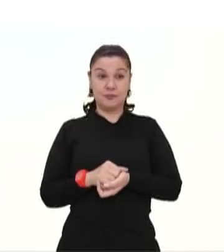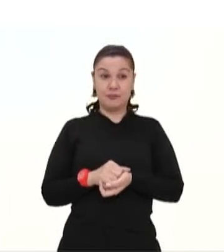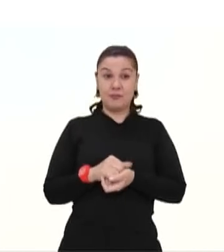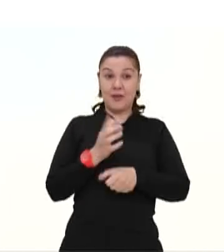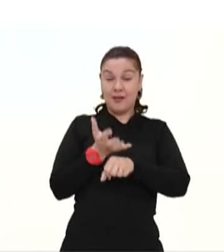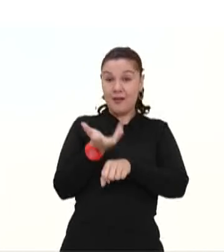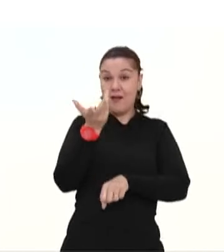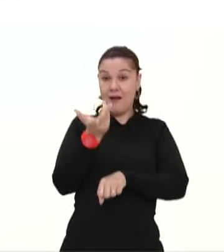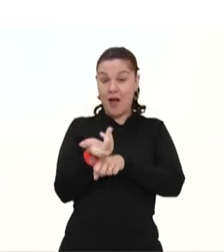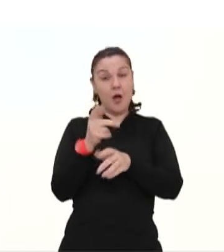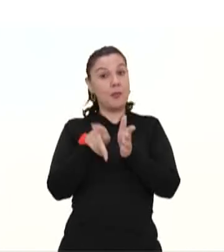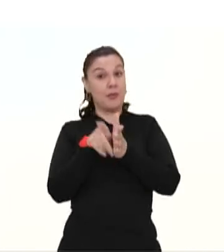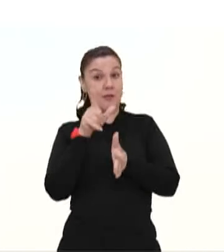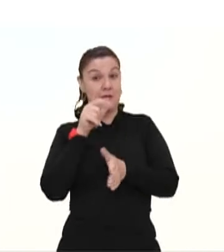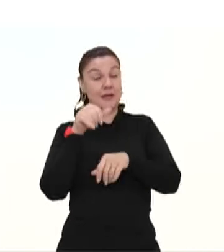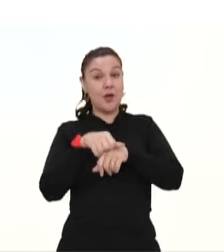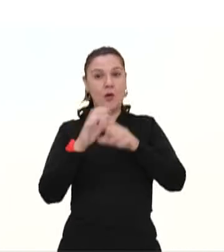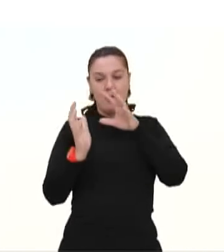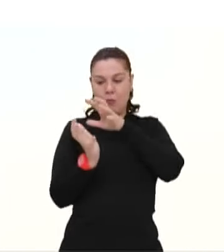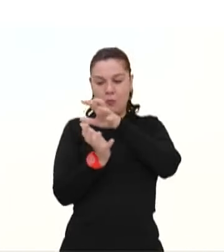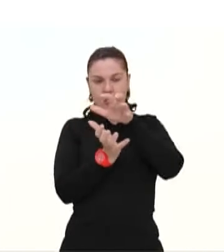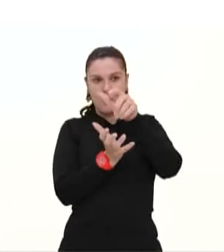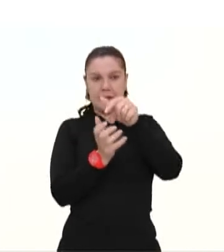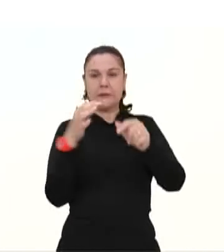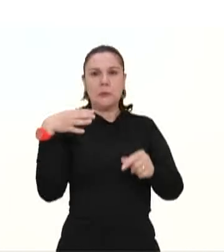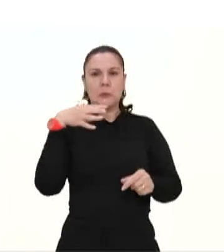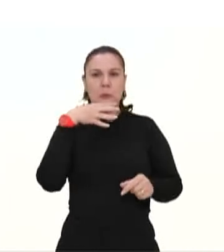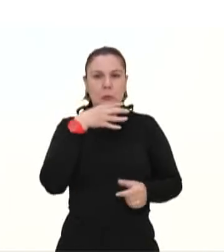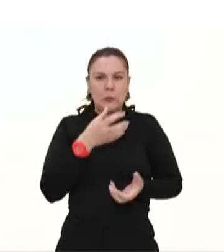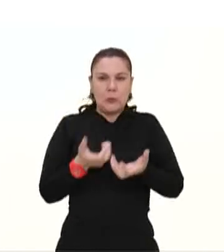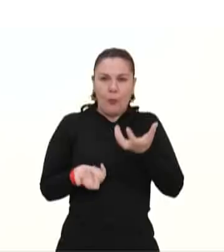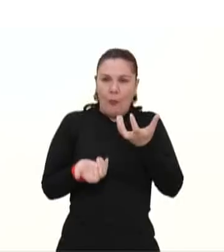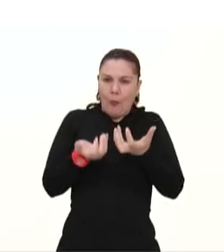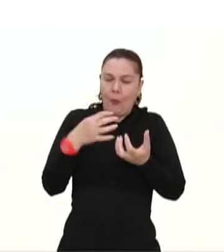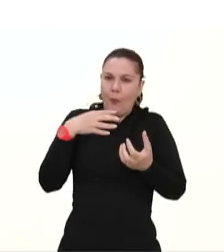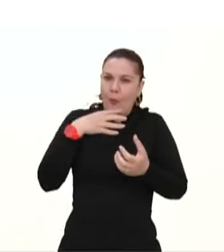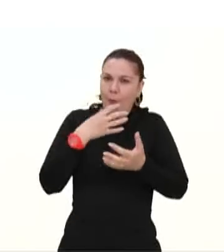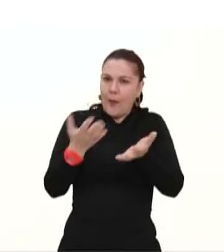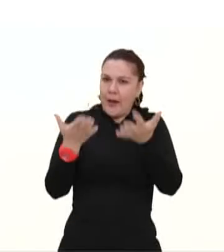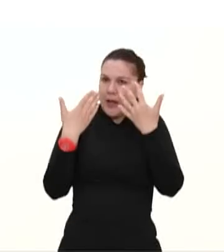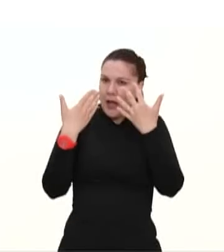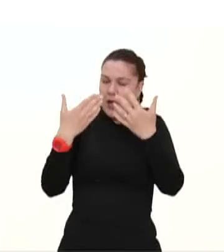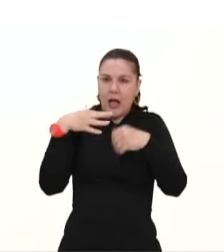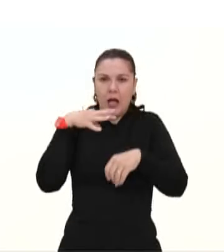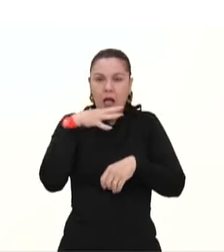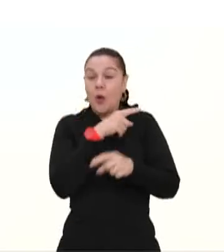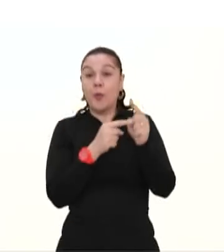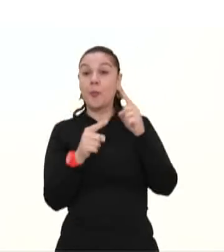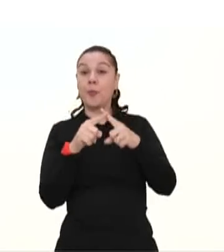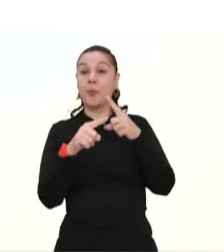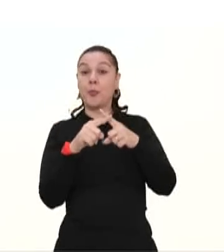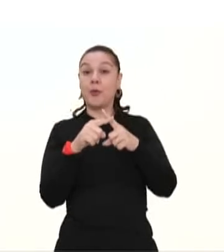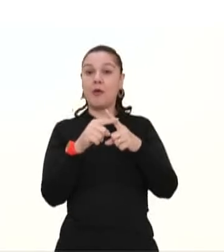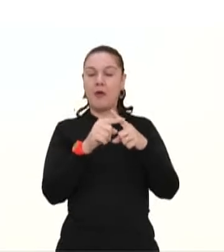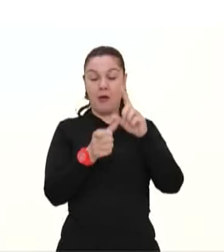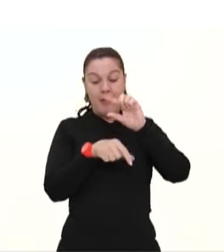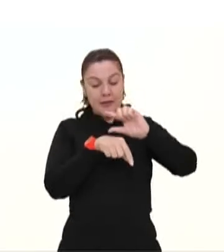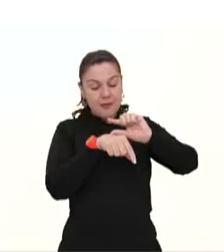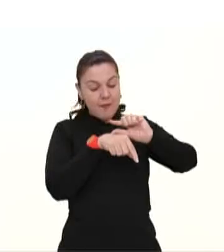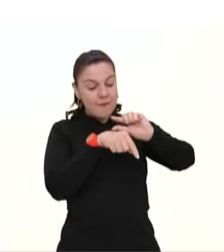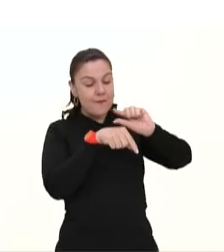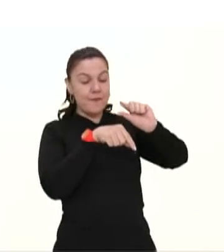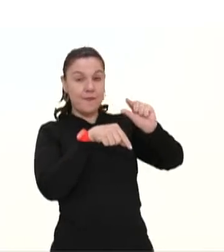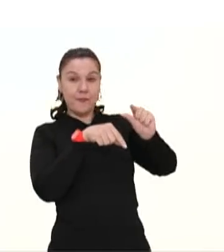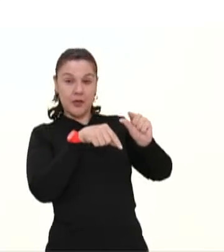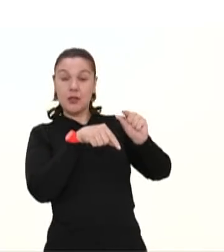e a água no estado de vapor. Era um planeta muito quente. Muito quente porque, primeiro porque a nossa atmosfera era muito